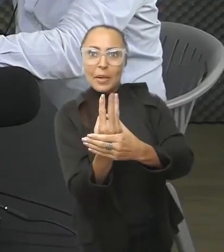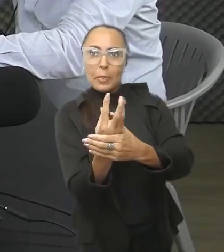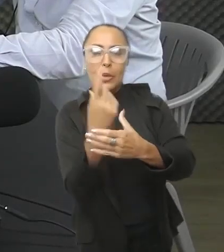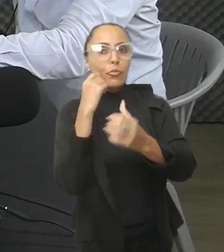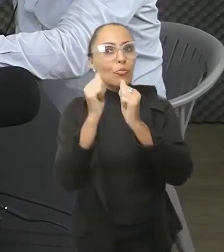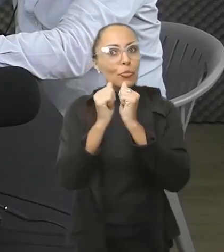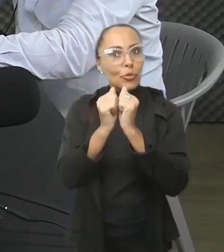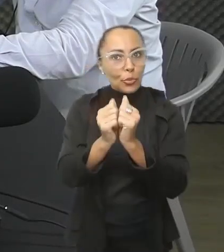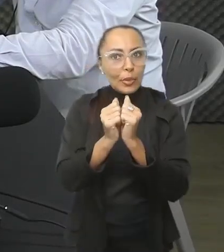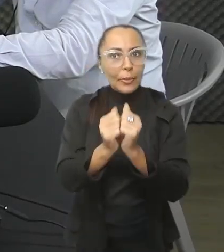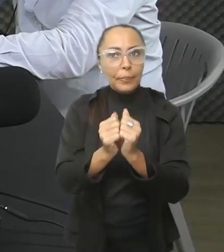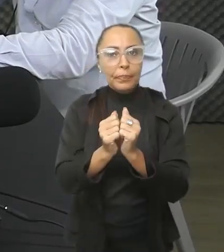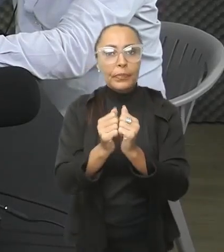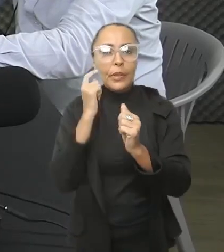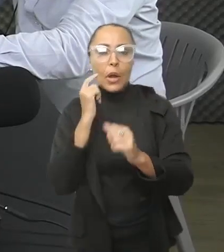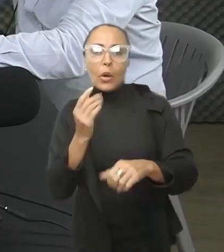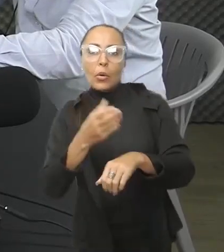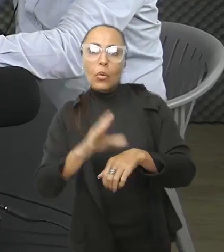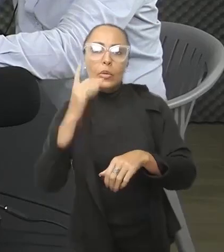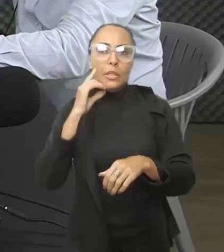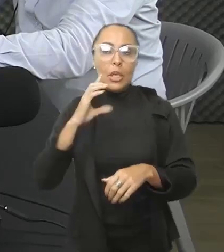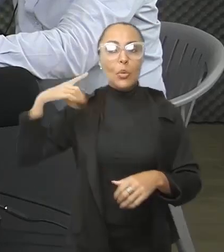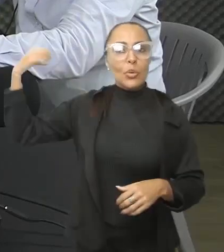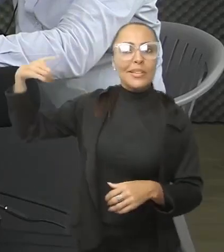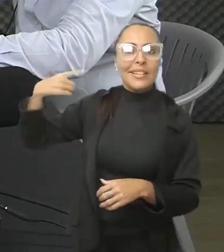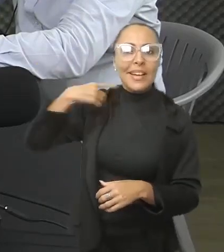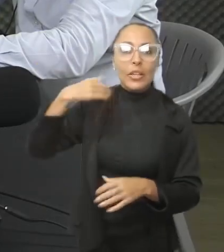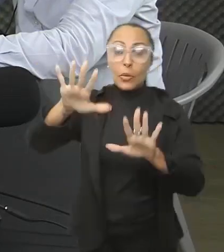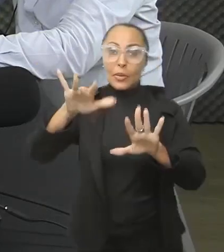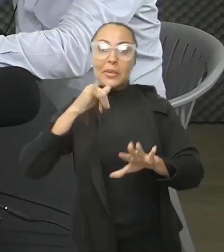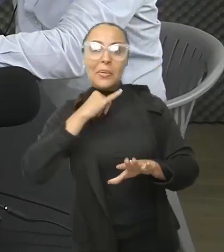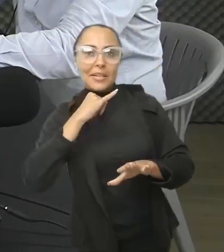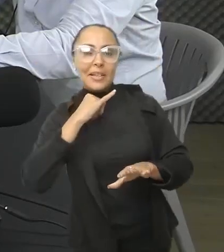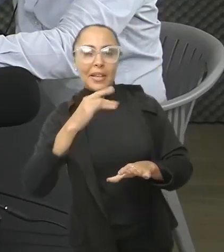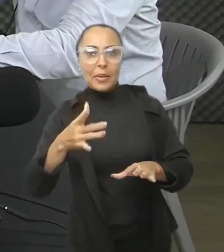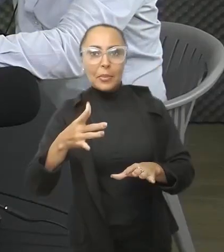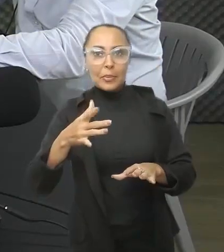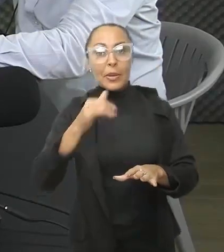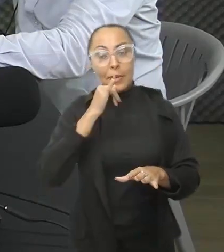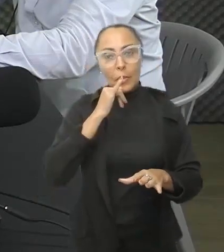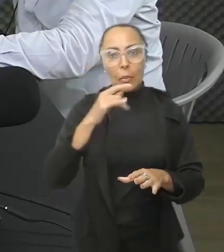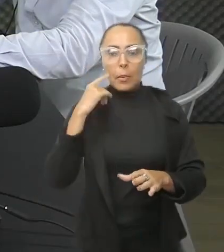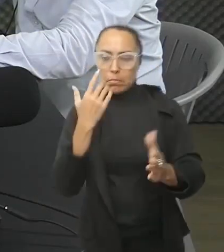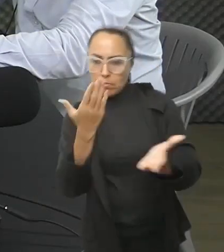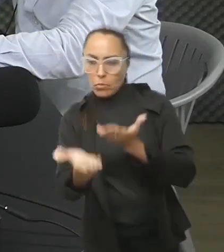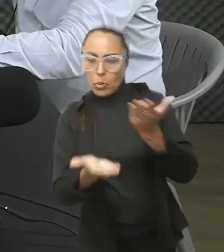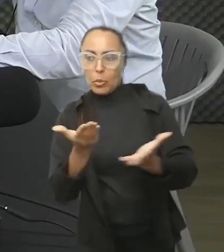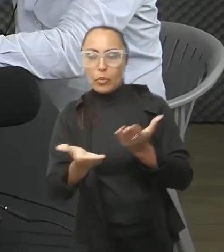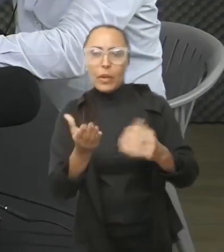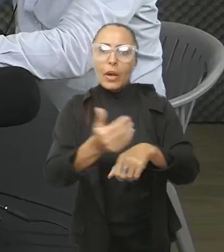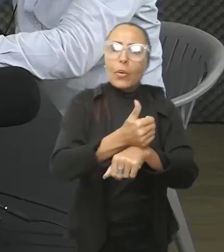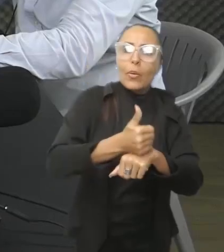junta com o Conselho de Direito, que é aqui eu tenho o exemplo do SEDICA, né, para promover a